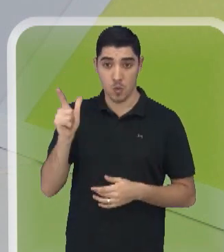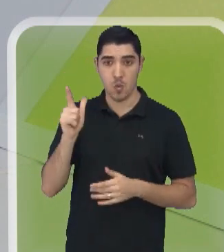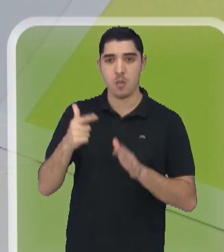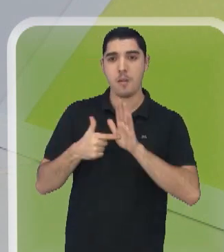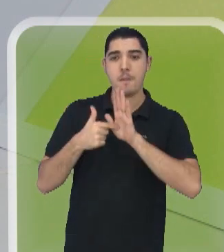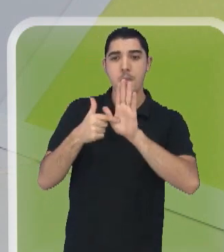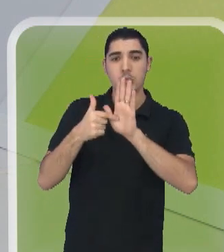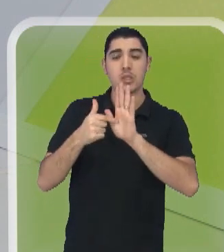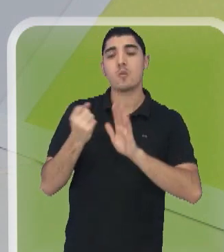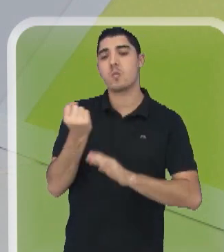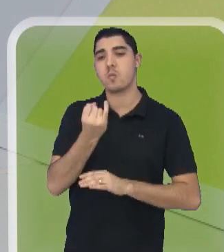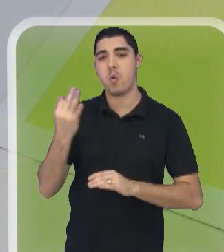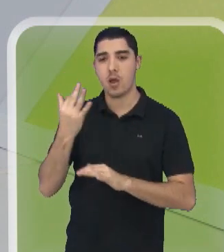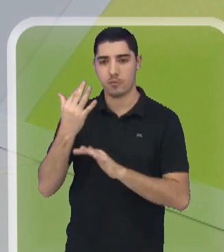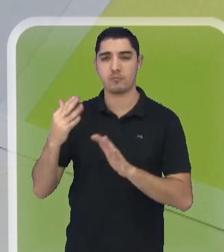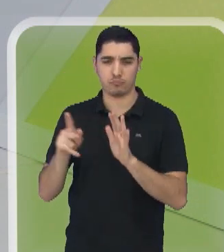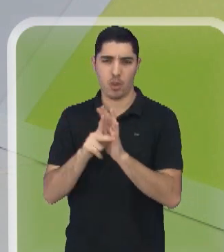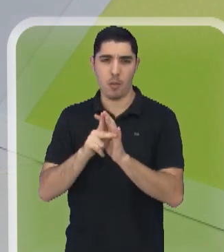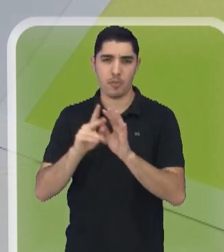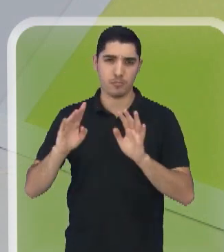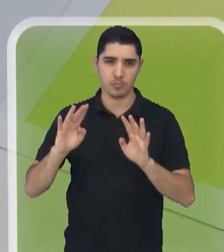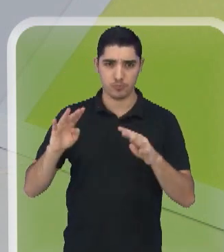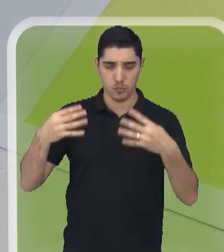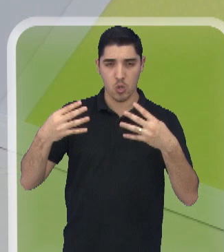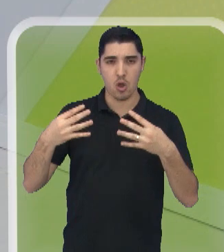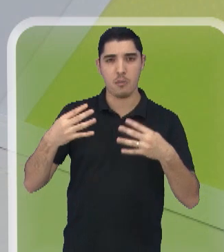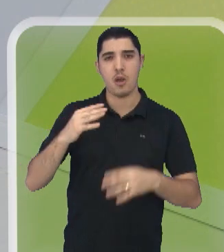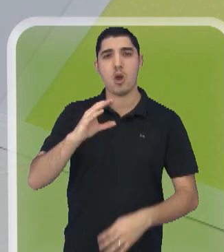aqui os resultados das quartas de final da Copa